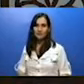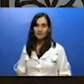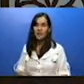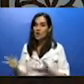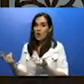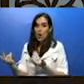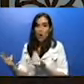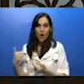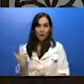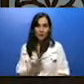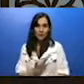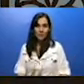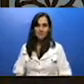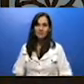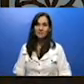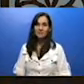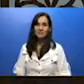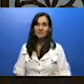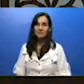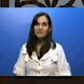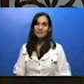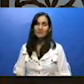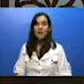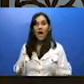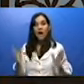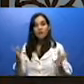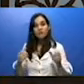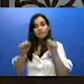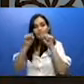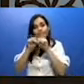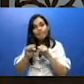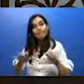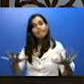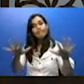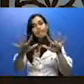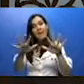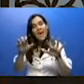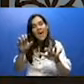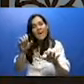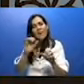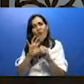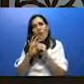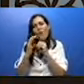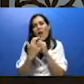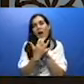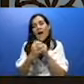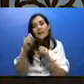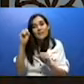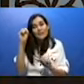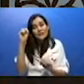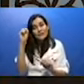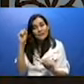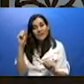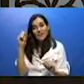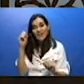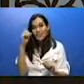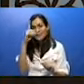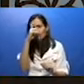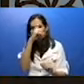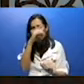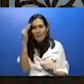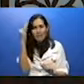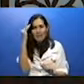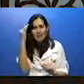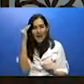como todos nós nesse momento de pandemia é muito estranho pensar que não tem a festa que nós não